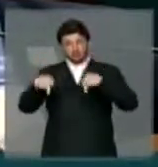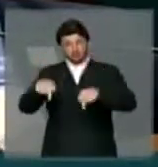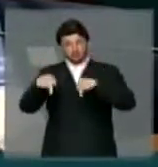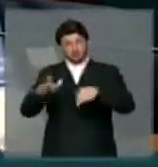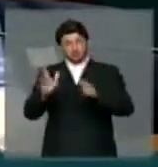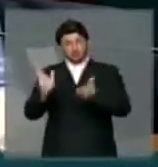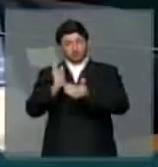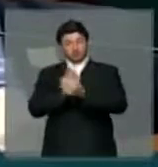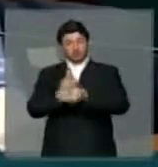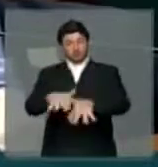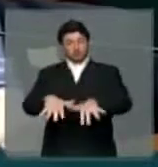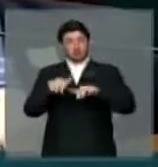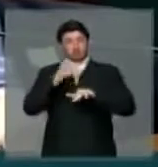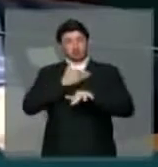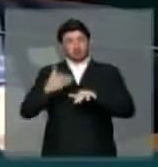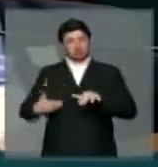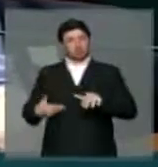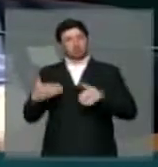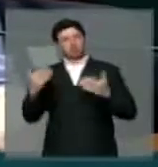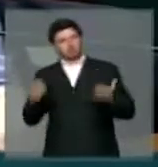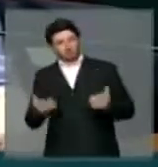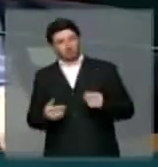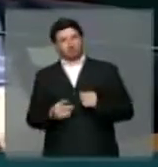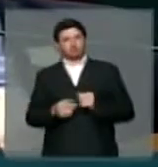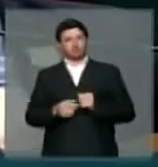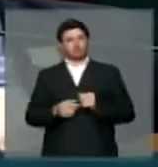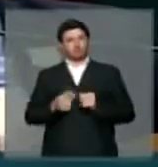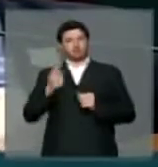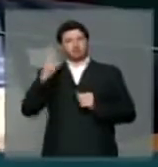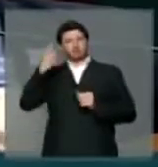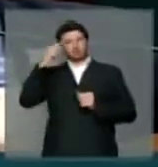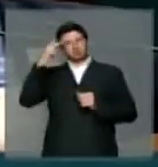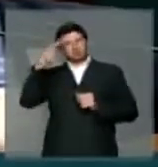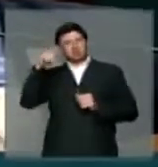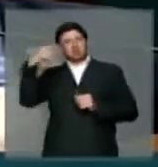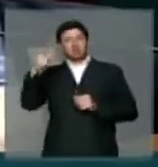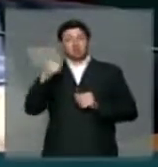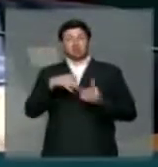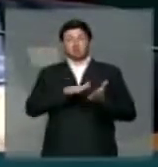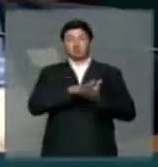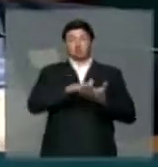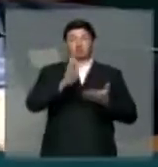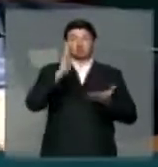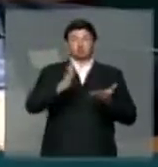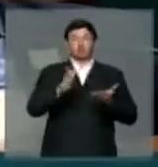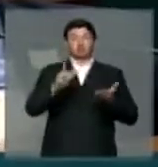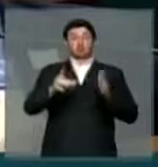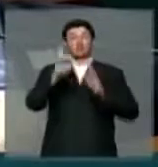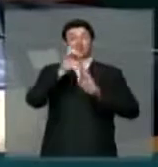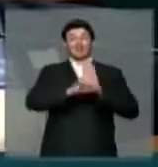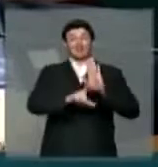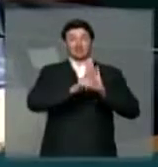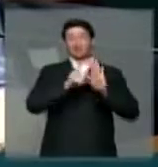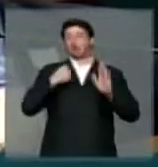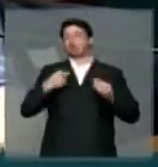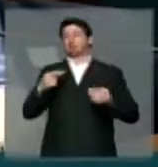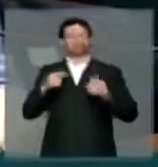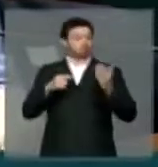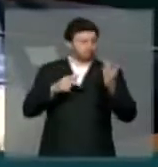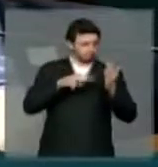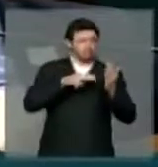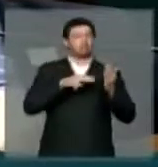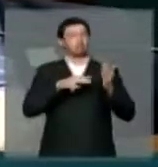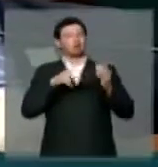o requerimento de audiência pública. Portanto, poucos dias após a publicação do decreto, eu vi que